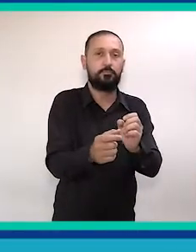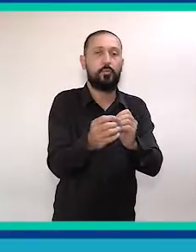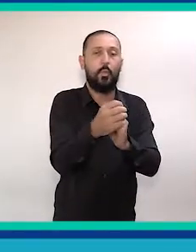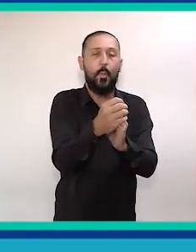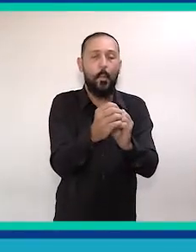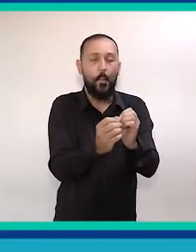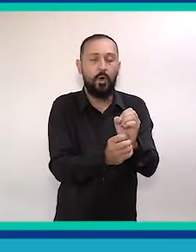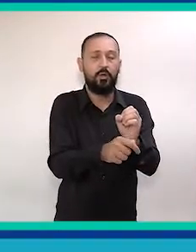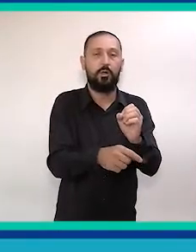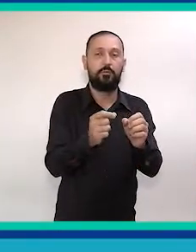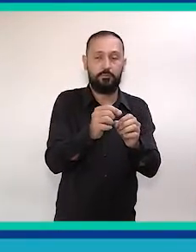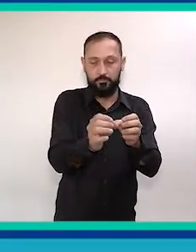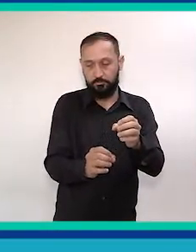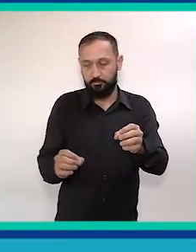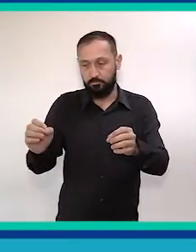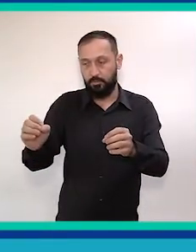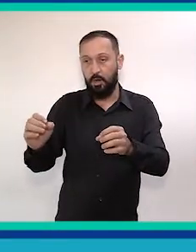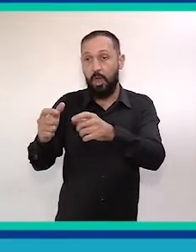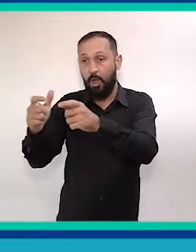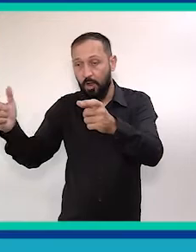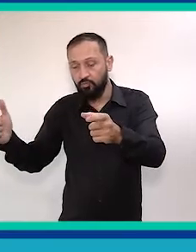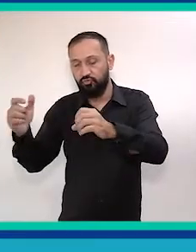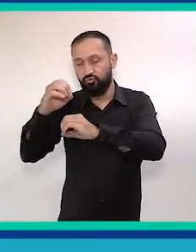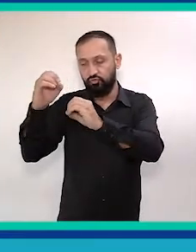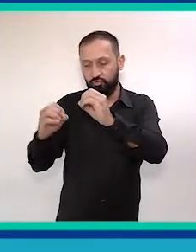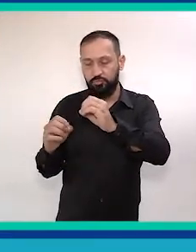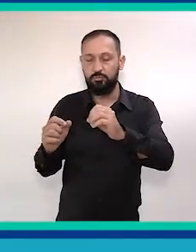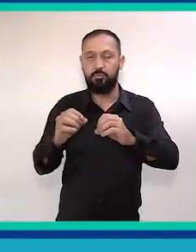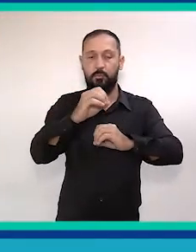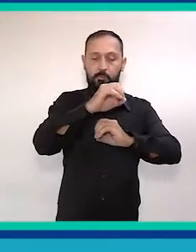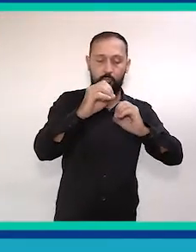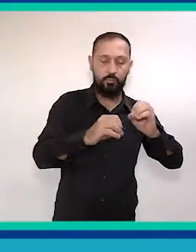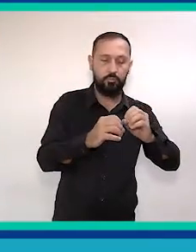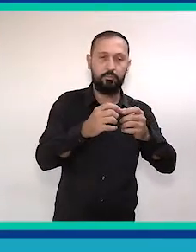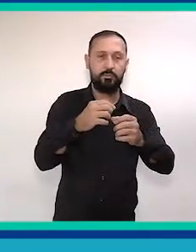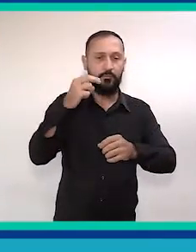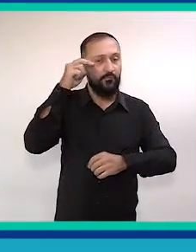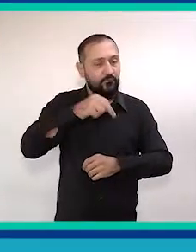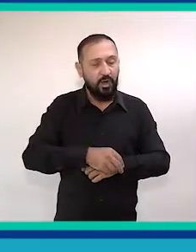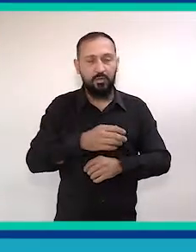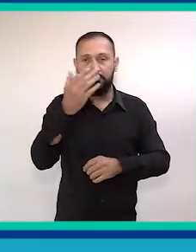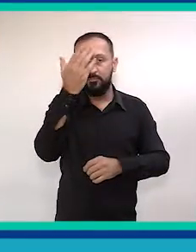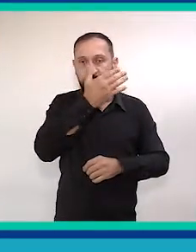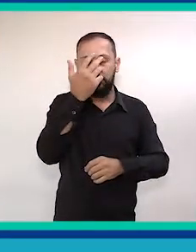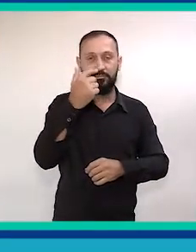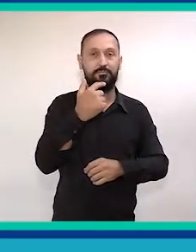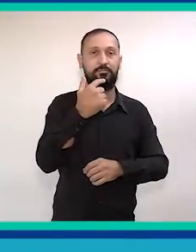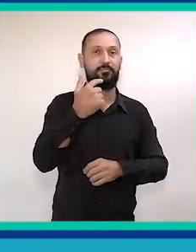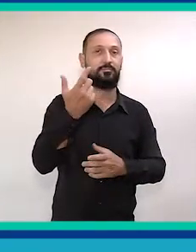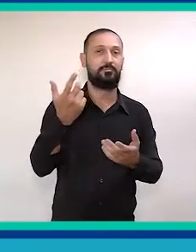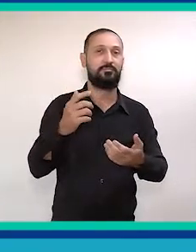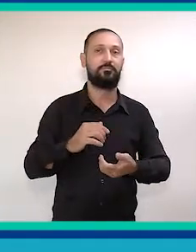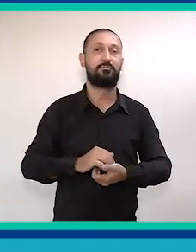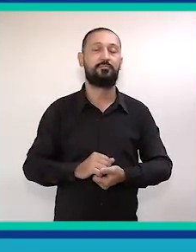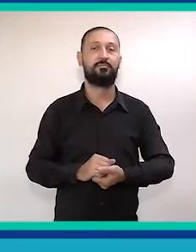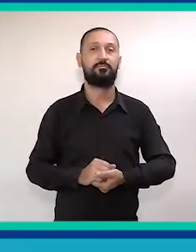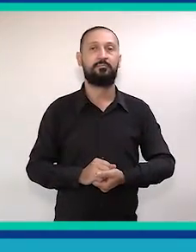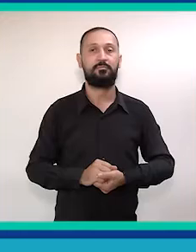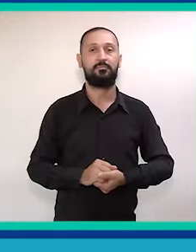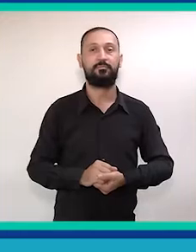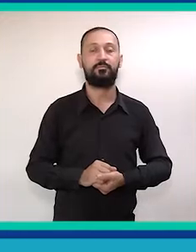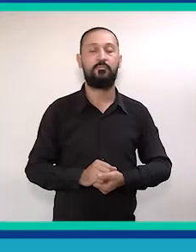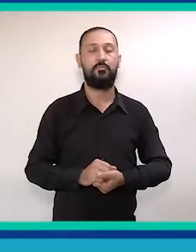mais ou menos assim que eu faço a cromatografia. Só que isso não é visível a olho nu. Então, eu tenho